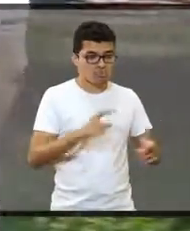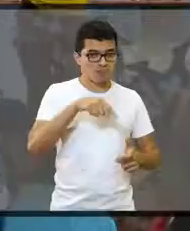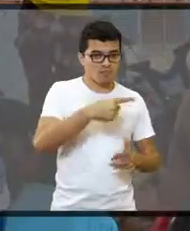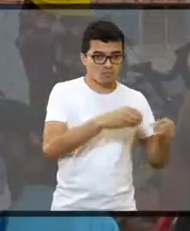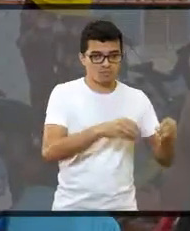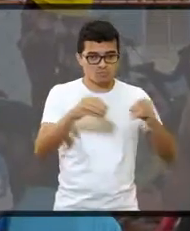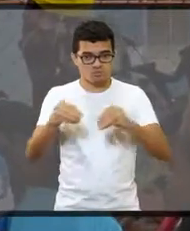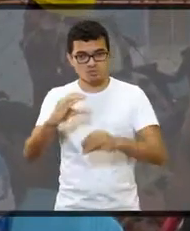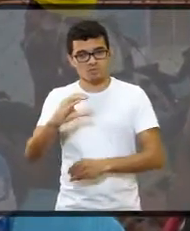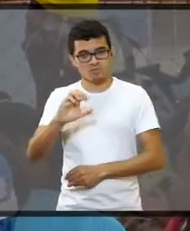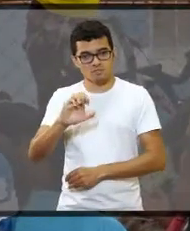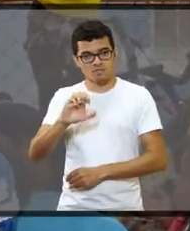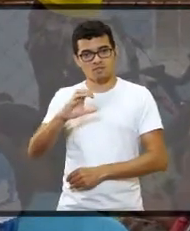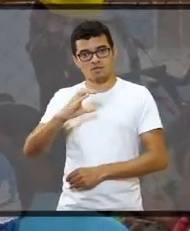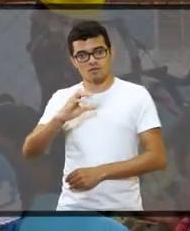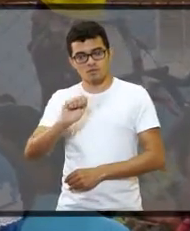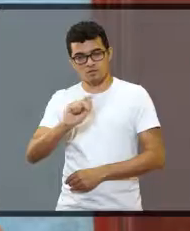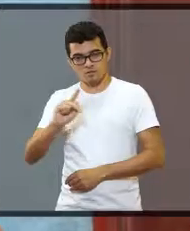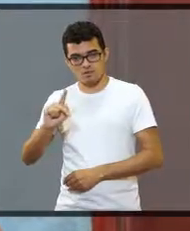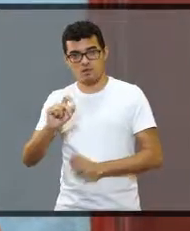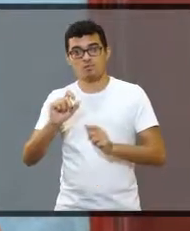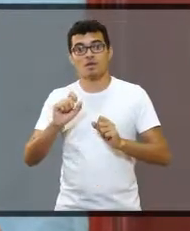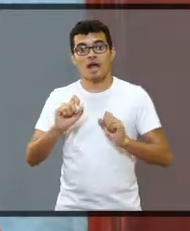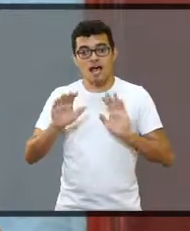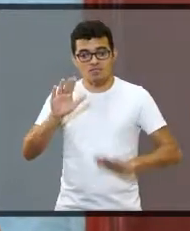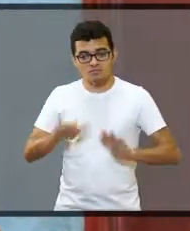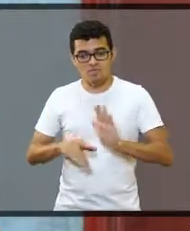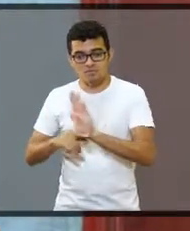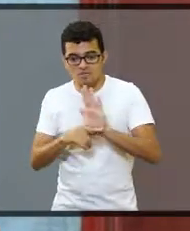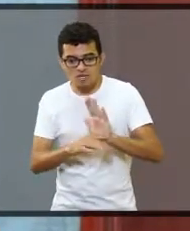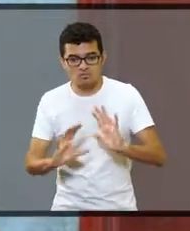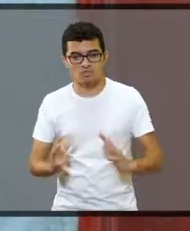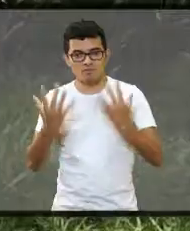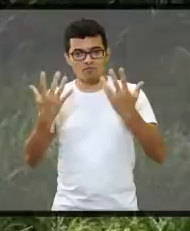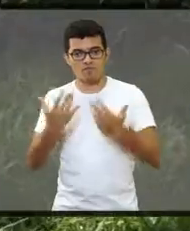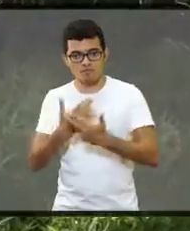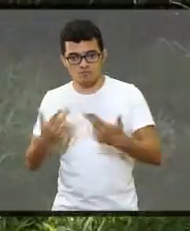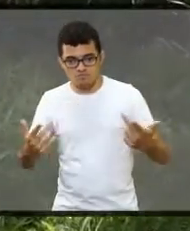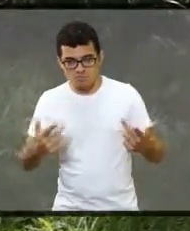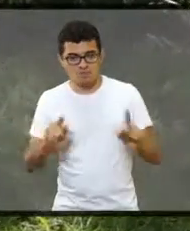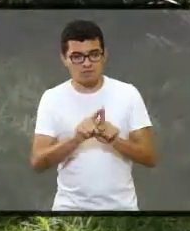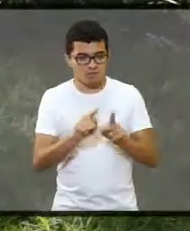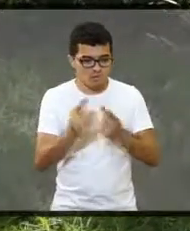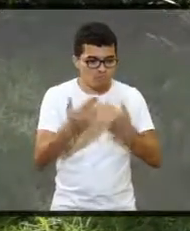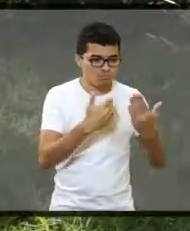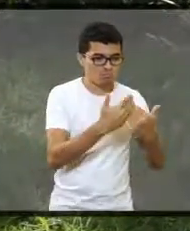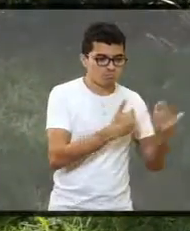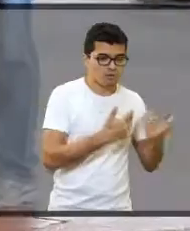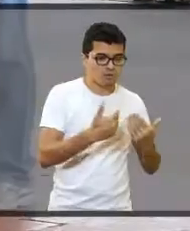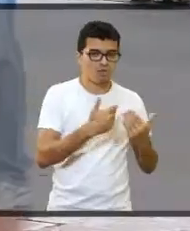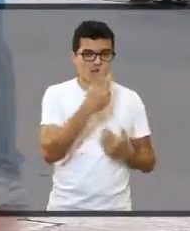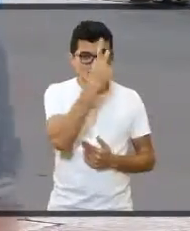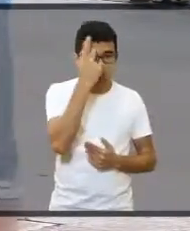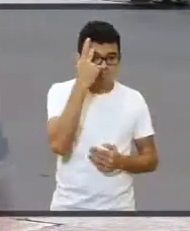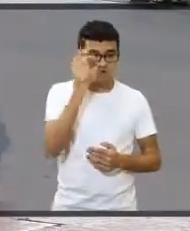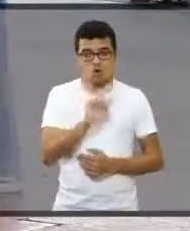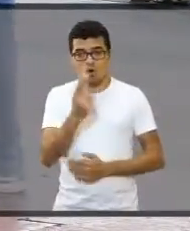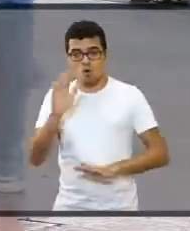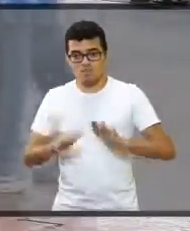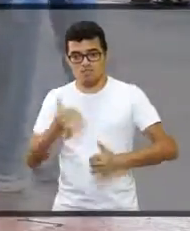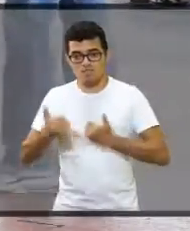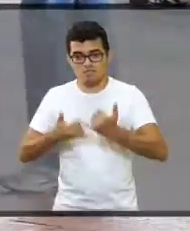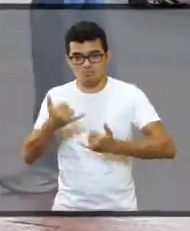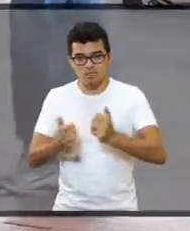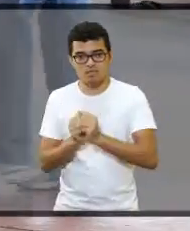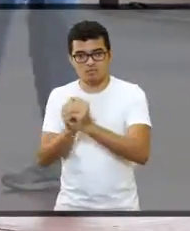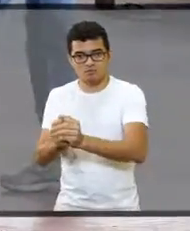Secap. Podemos encontrá-lo ajudando em uma festa beneficente. Falando com os cidadãos. Ou batendo bola